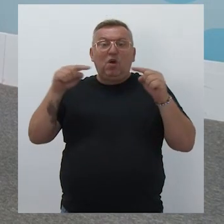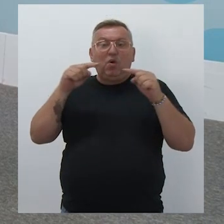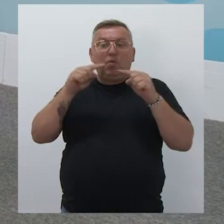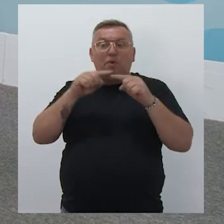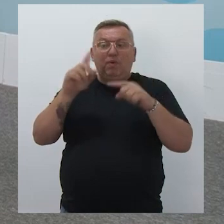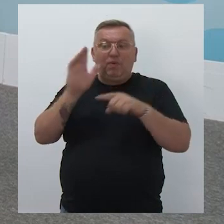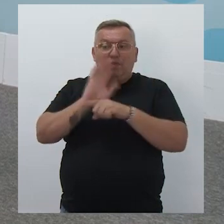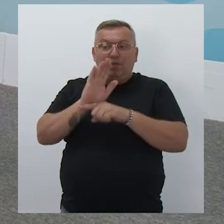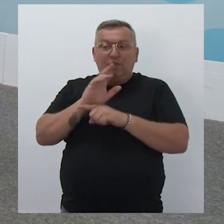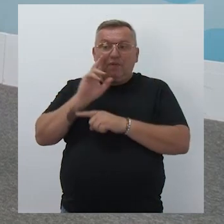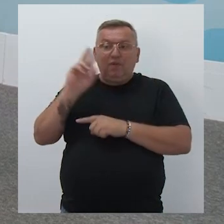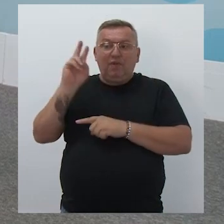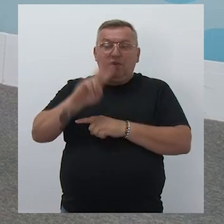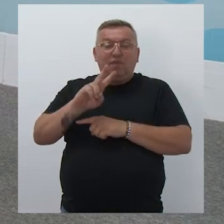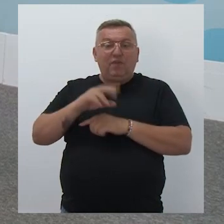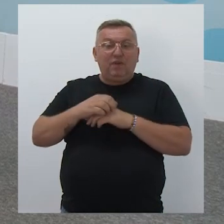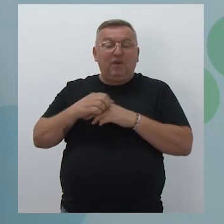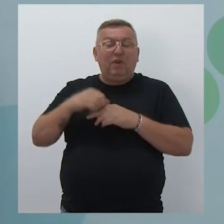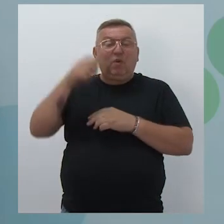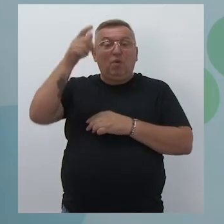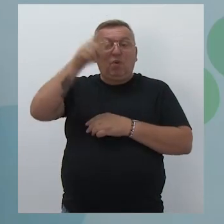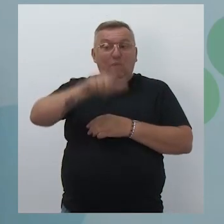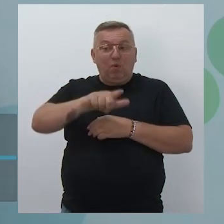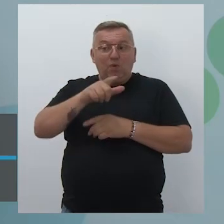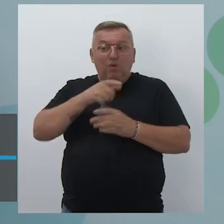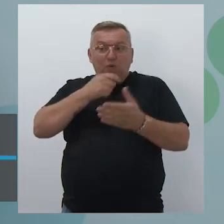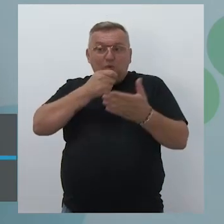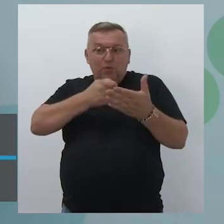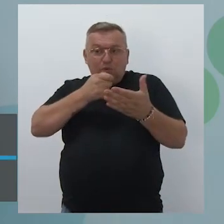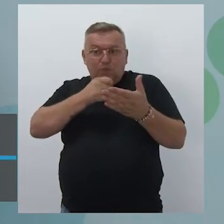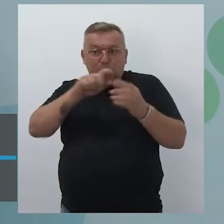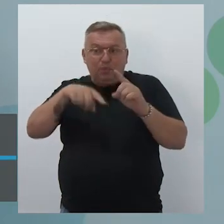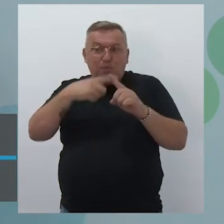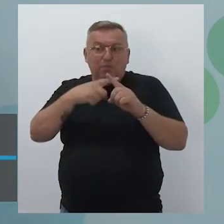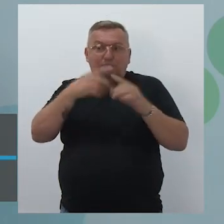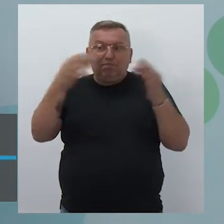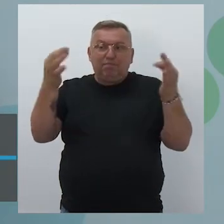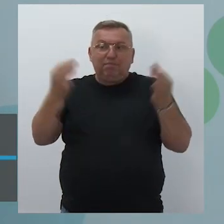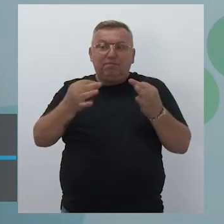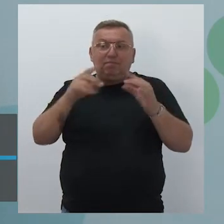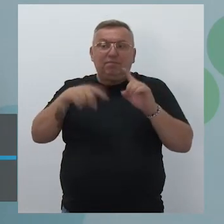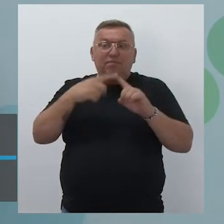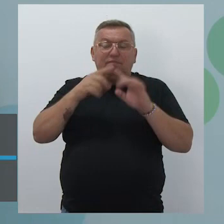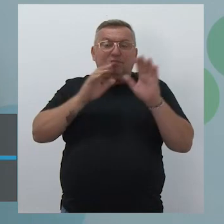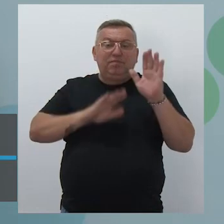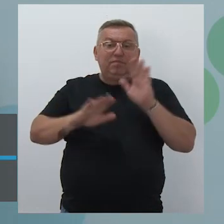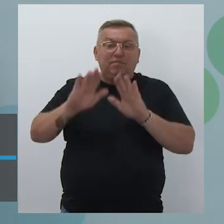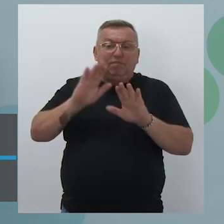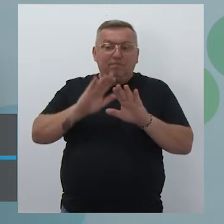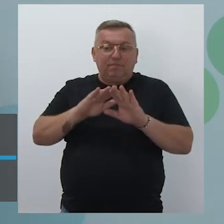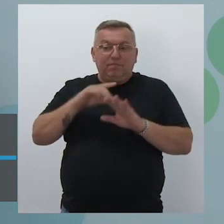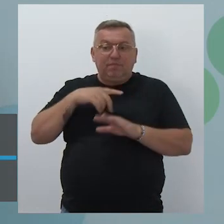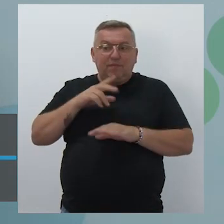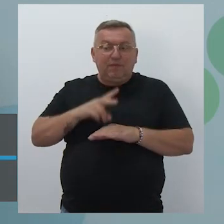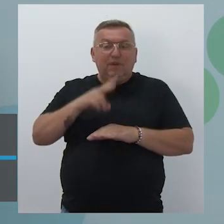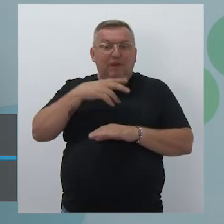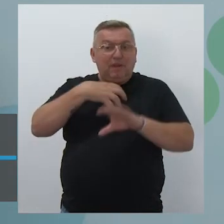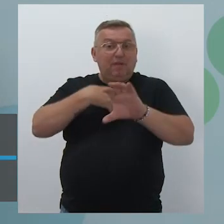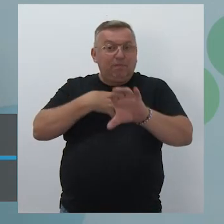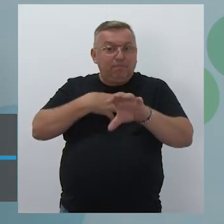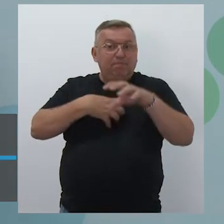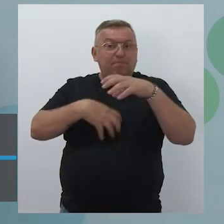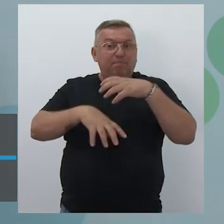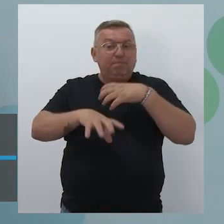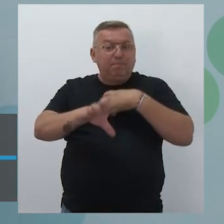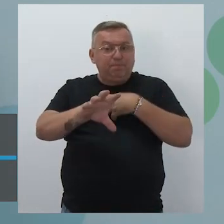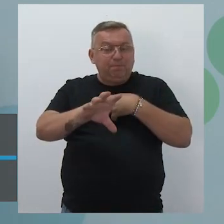vídeo, olhar o outro com uma lupa mais detidamente, com mais cuidado, é ser empático.